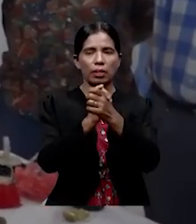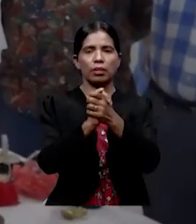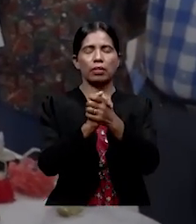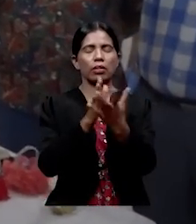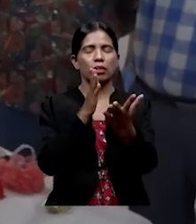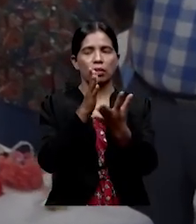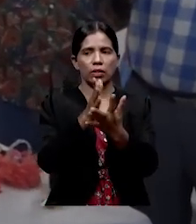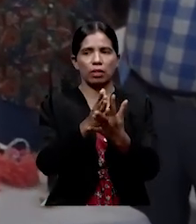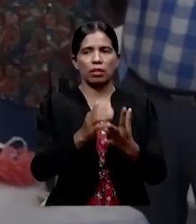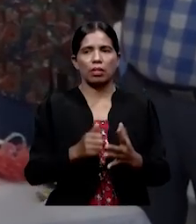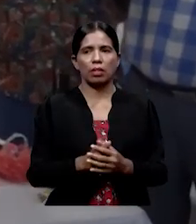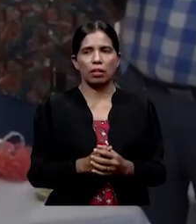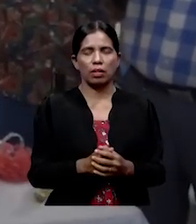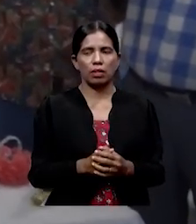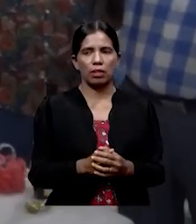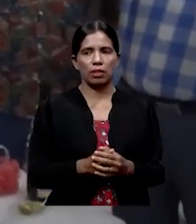VS